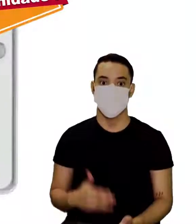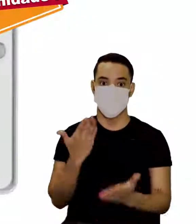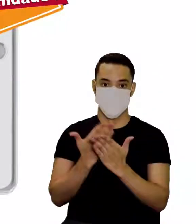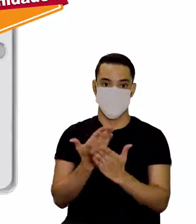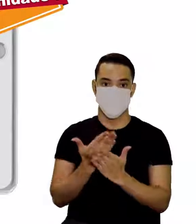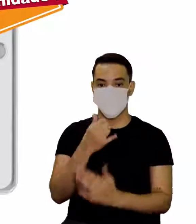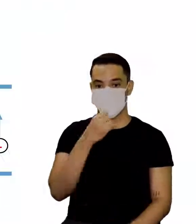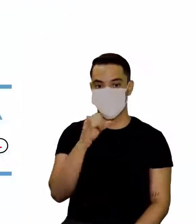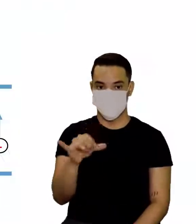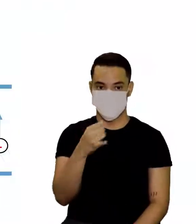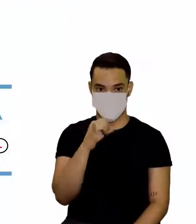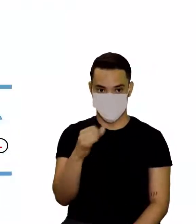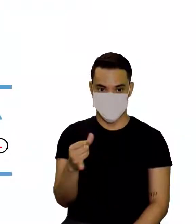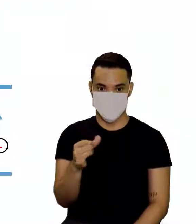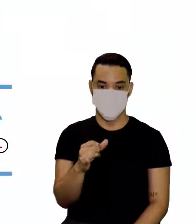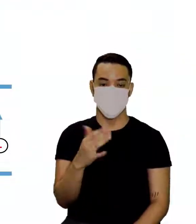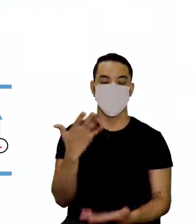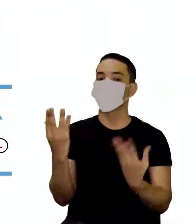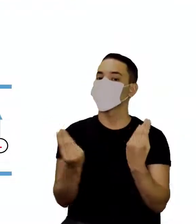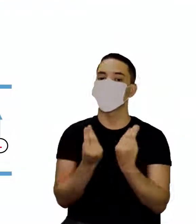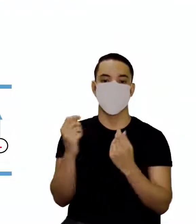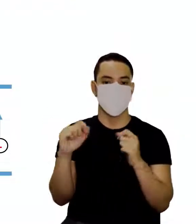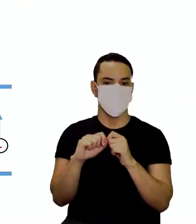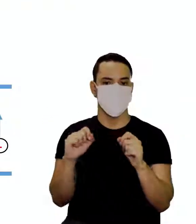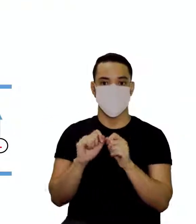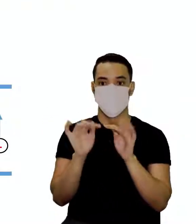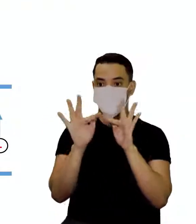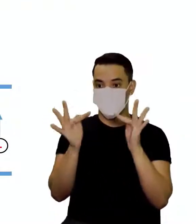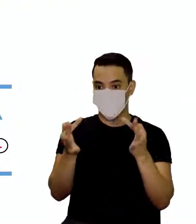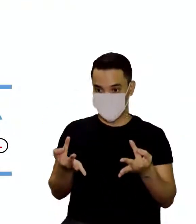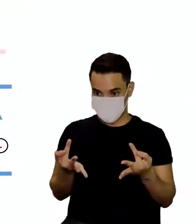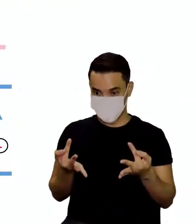corrente elétrica, então a corrente elétrica é muito simples.